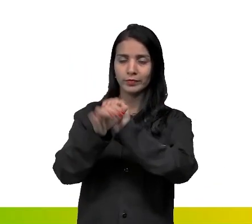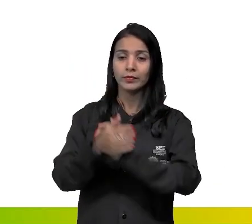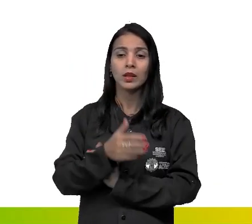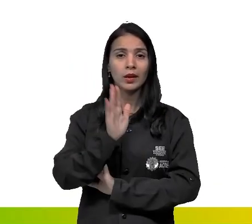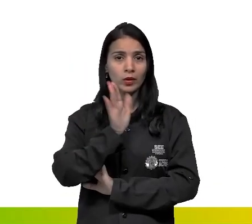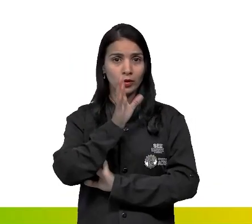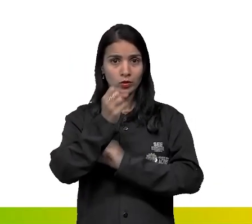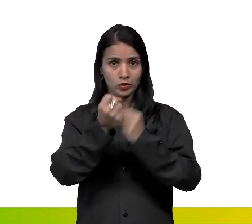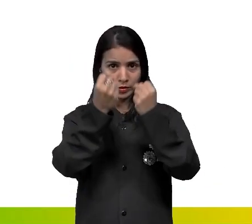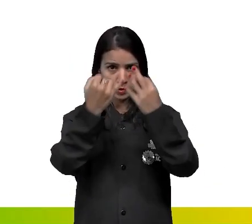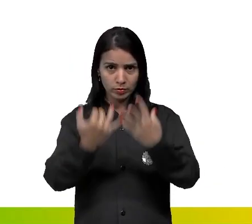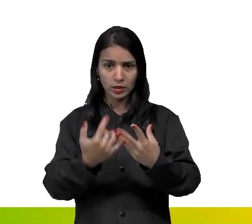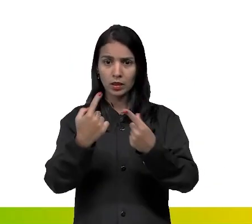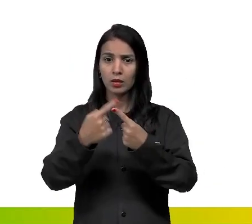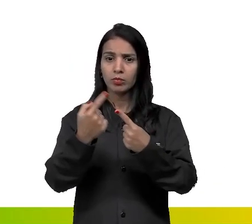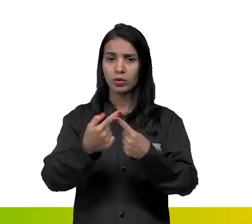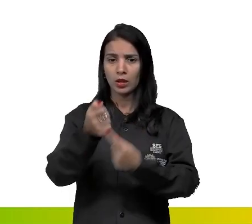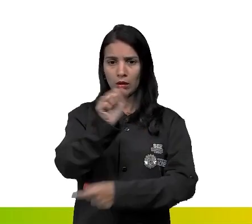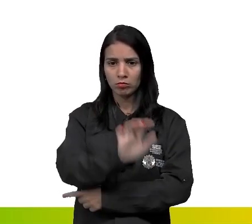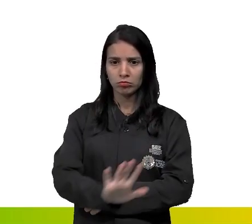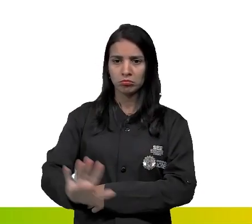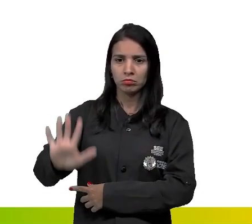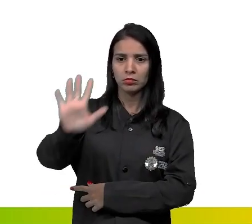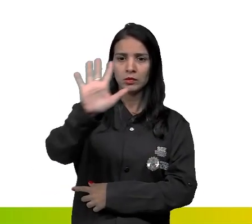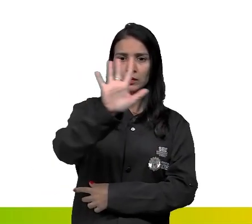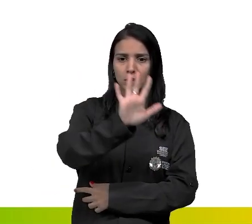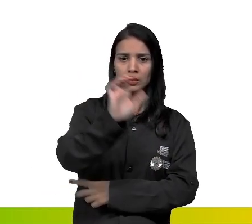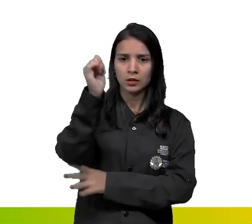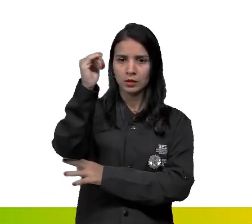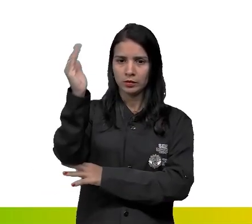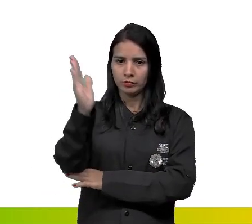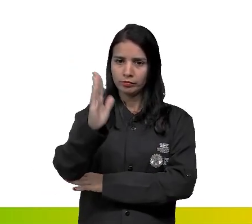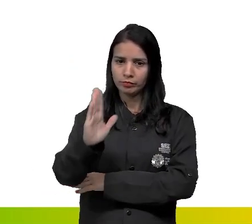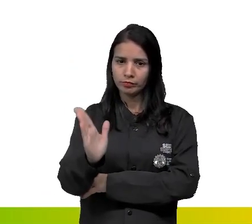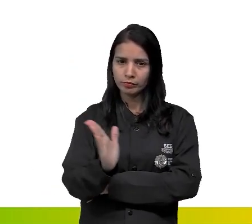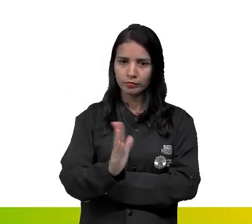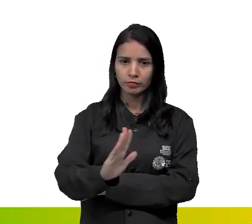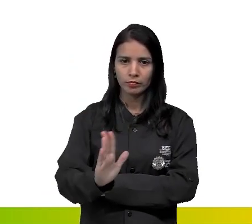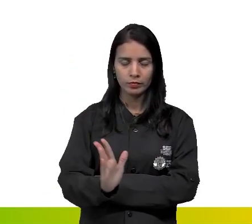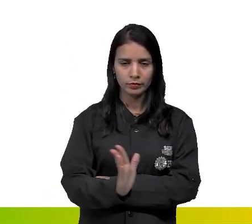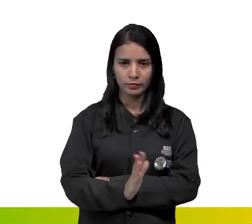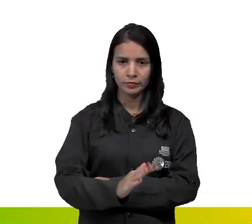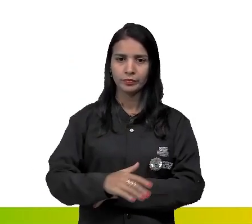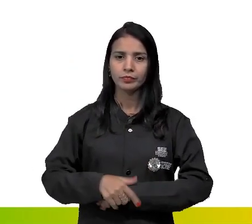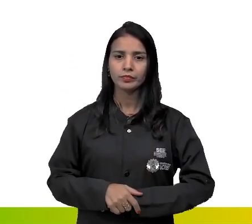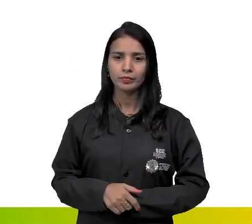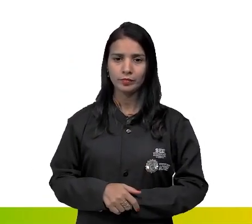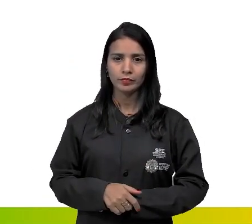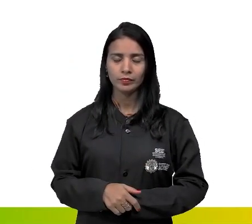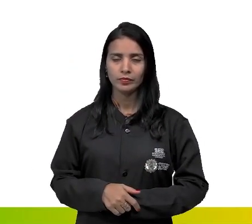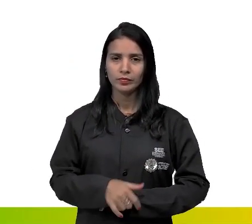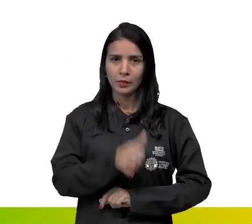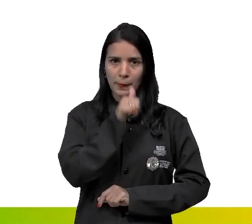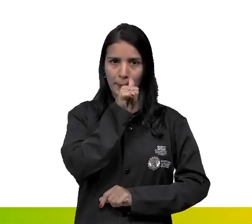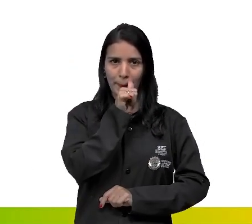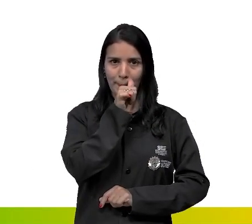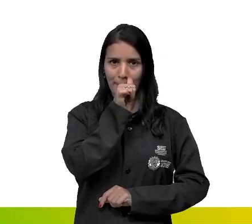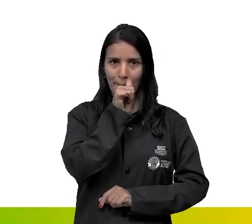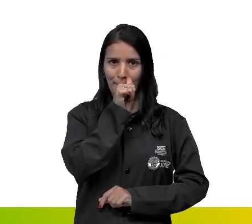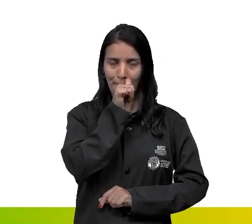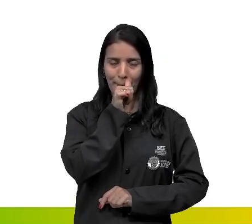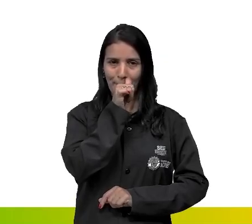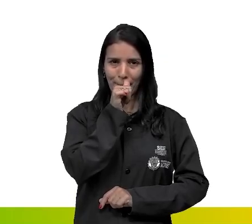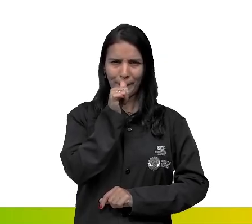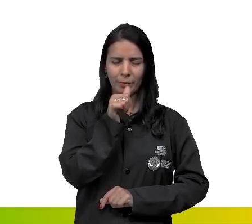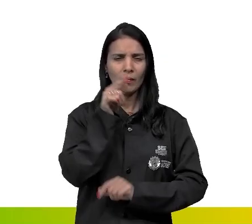é localizada em toda essa parte litorânea do Brasil. Conforme vocês vão observar, qual é o